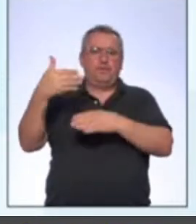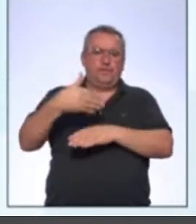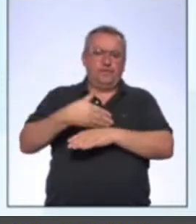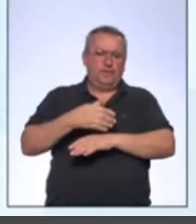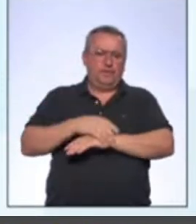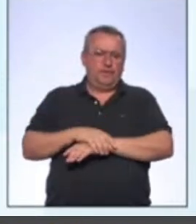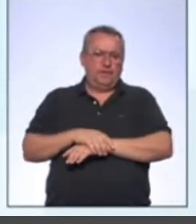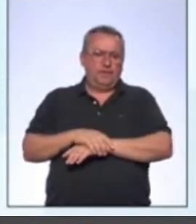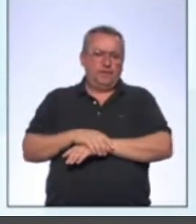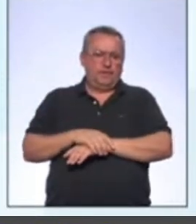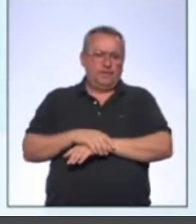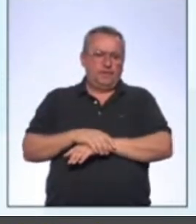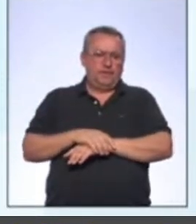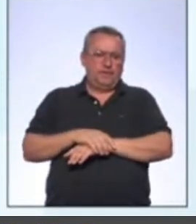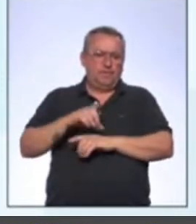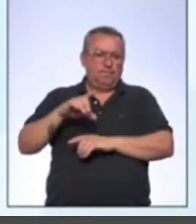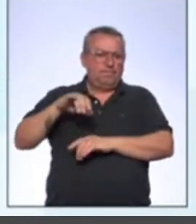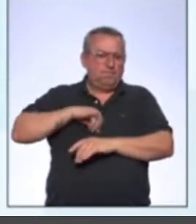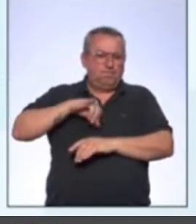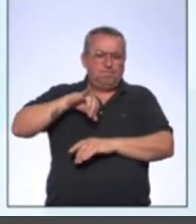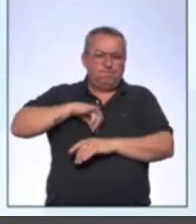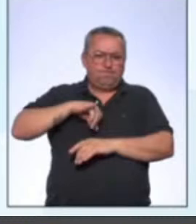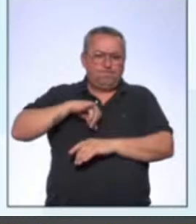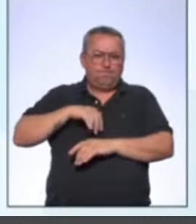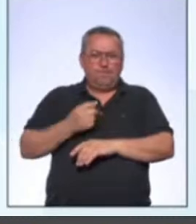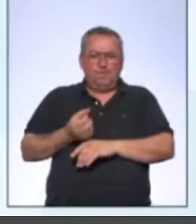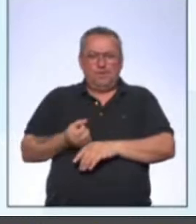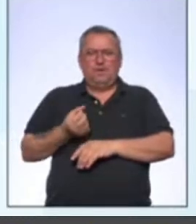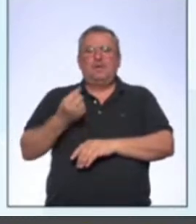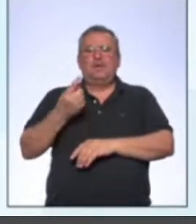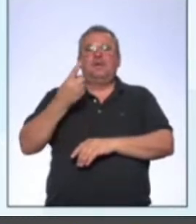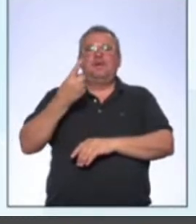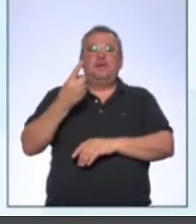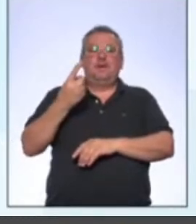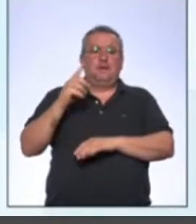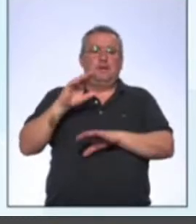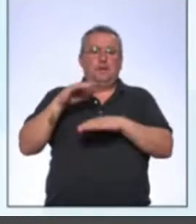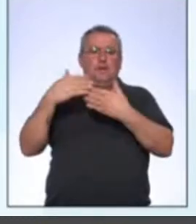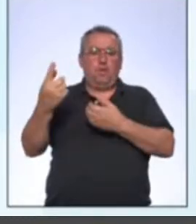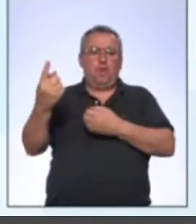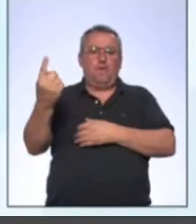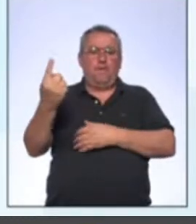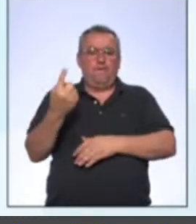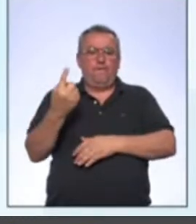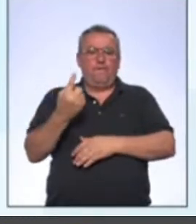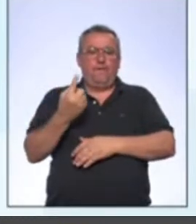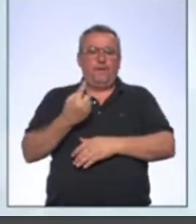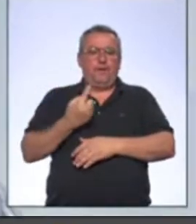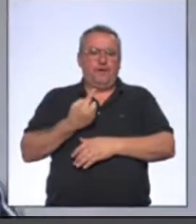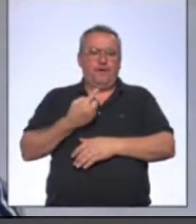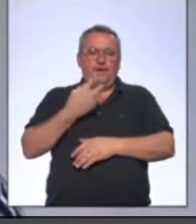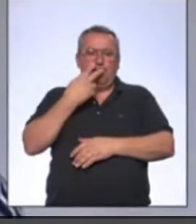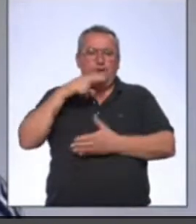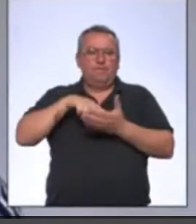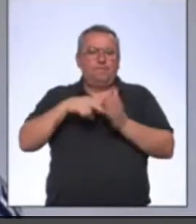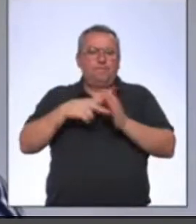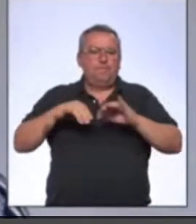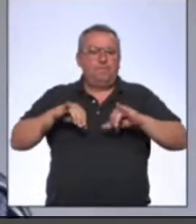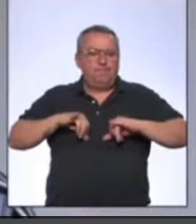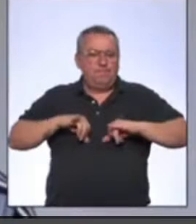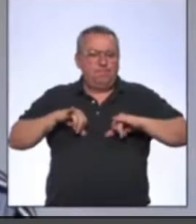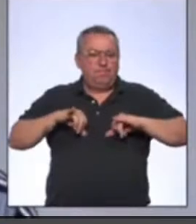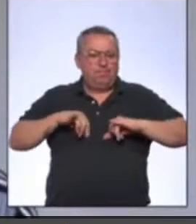dor. No caso dele, ele está sofrendo. Ele está com saudade de alguém, né? Ele está lá naquele sofrimento porque ele precisou ir para